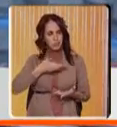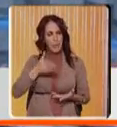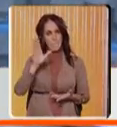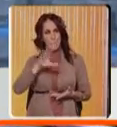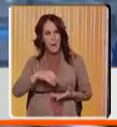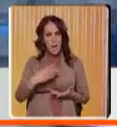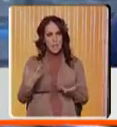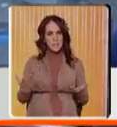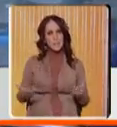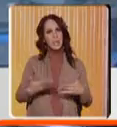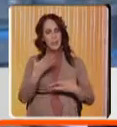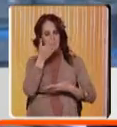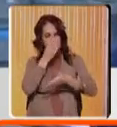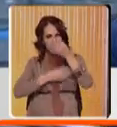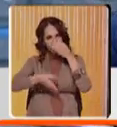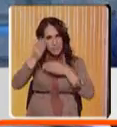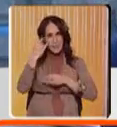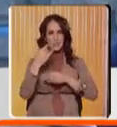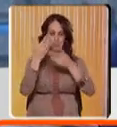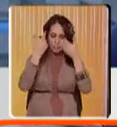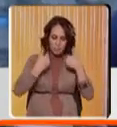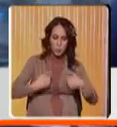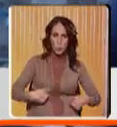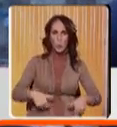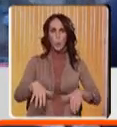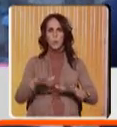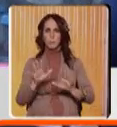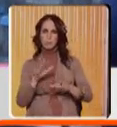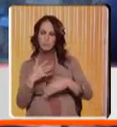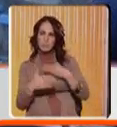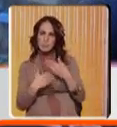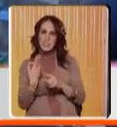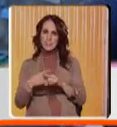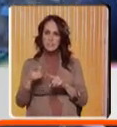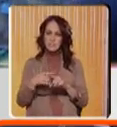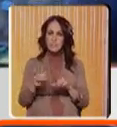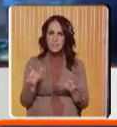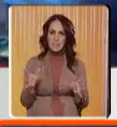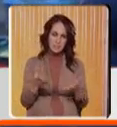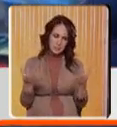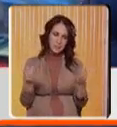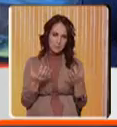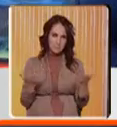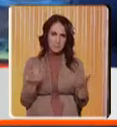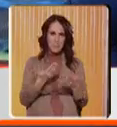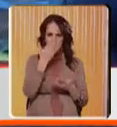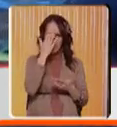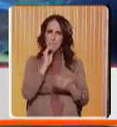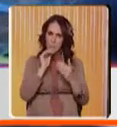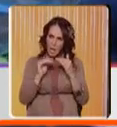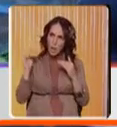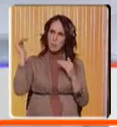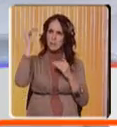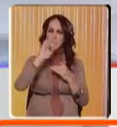vai tendo mais experiência, vai aprendendo a explorar o corpo e outras zonas e outras várias formas de sexualidade. Portanto, pode aumentar,